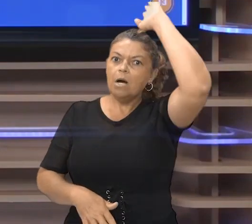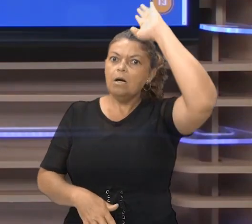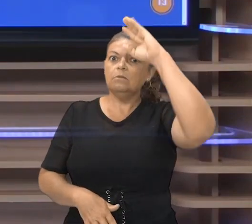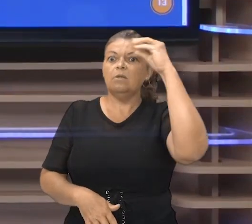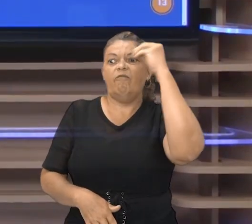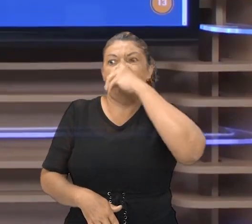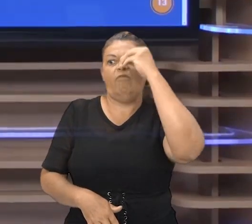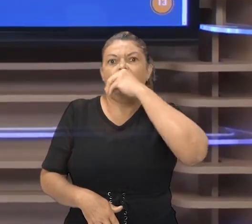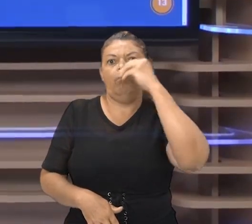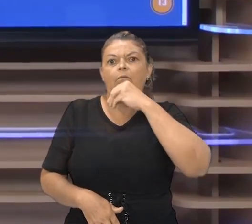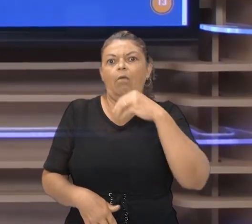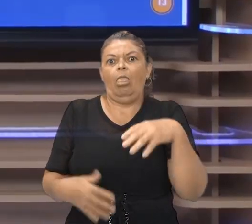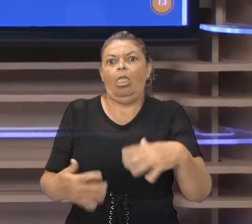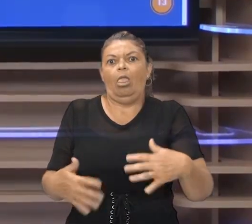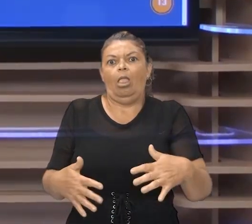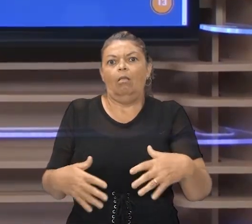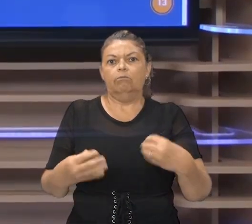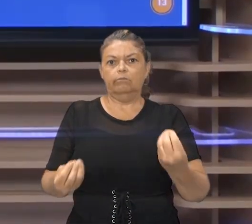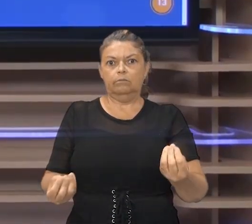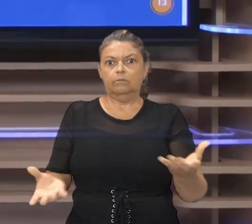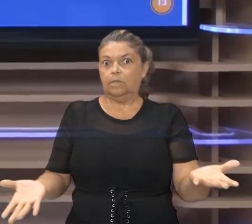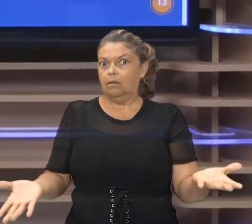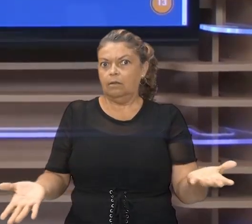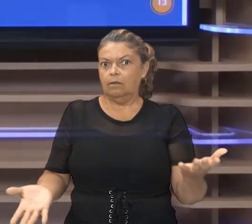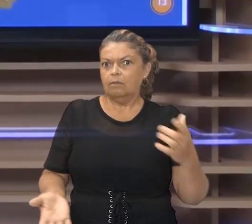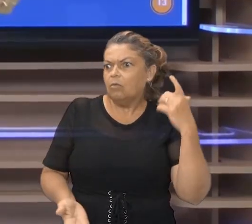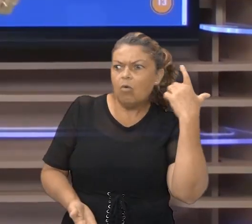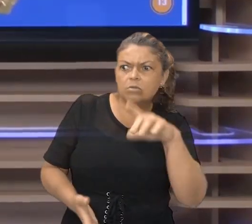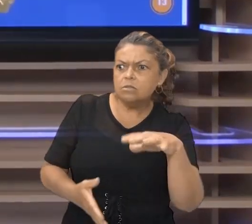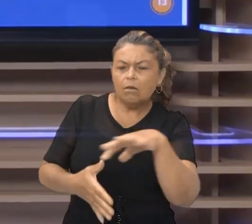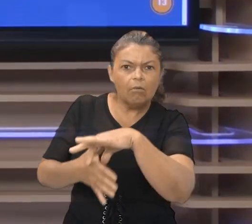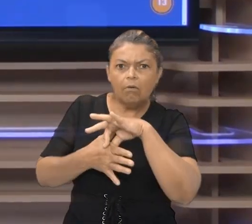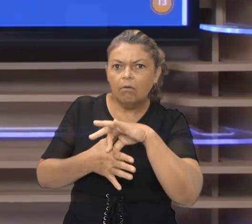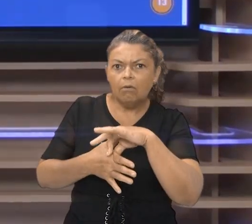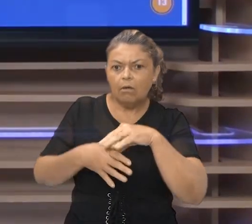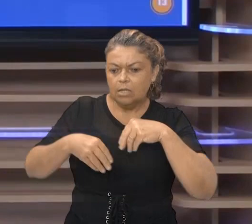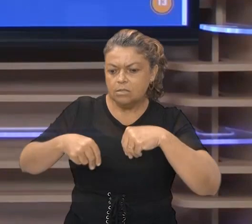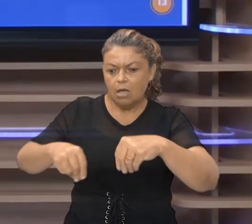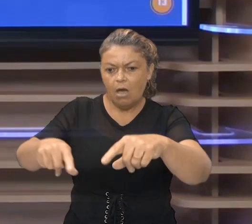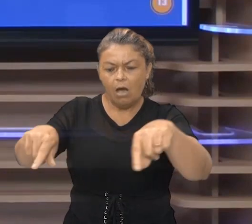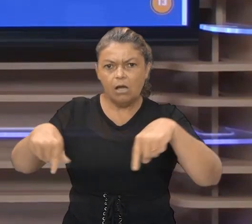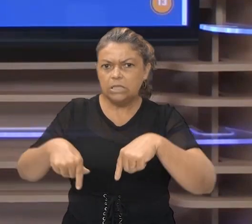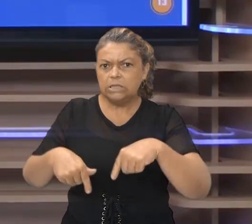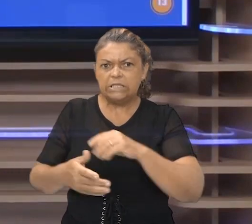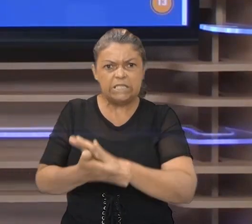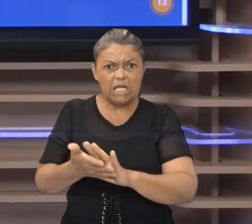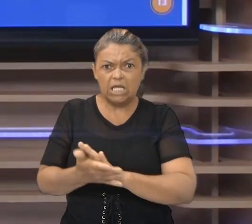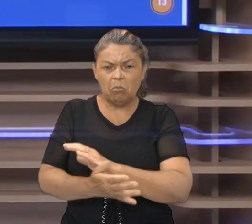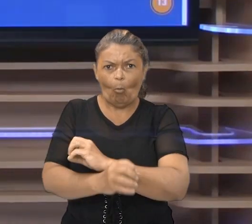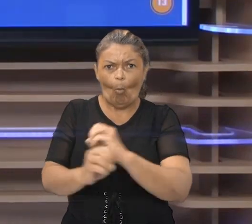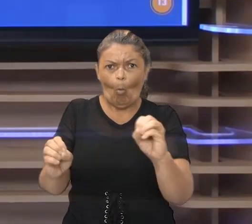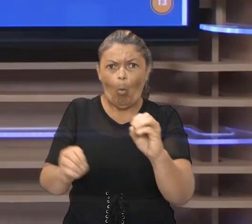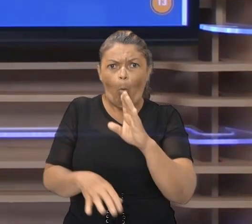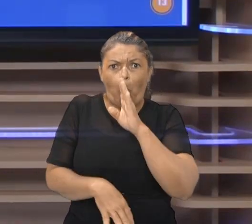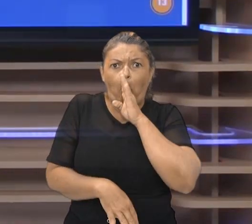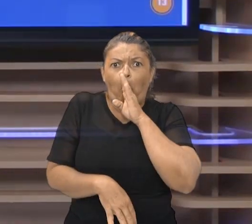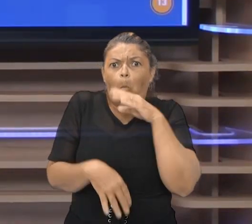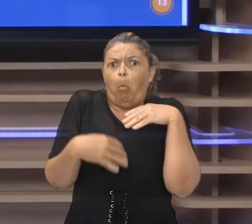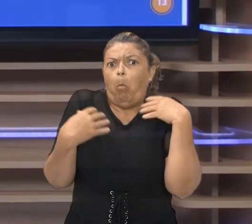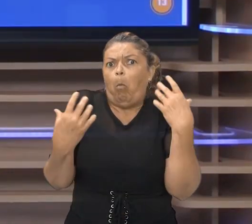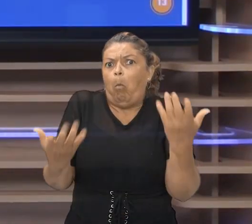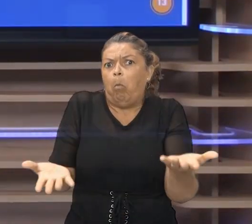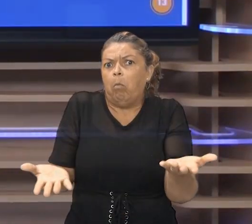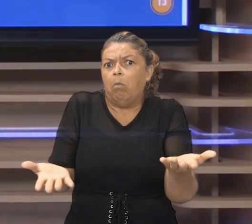imperador, eu não consigo mais conquistar terras, eu não tenho mais espólio de guerra, então eu vou aqui fazer de conta que não tenho mais que